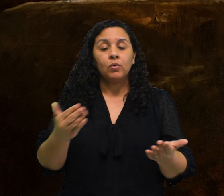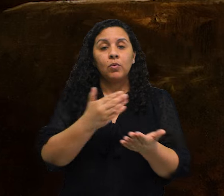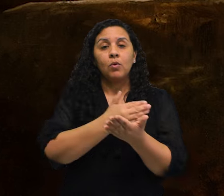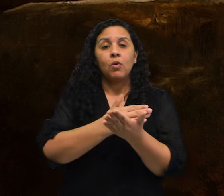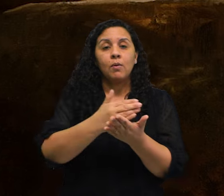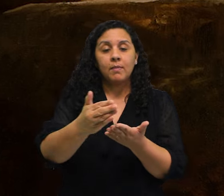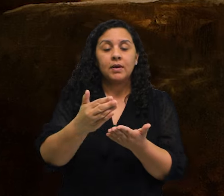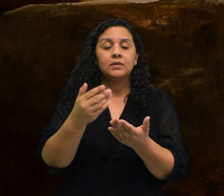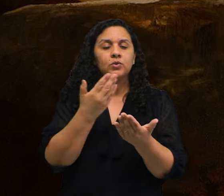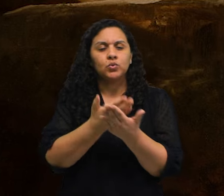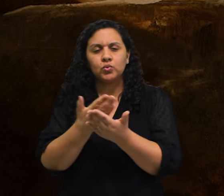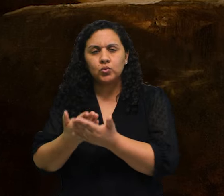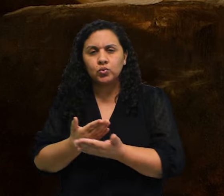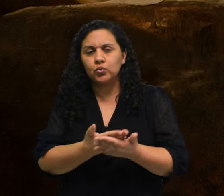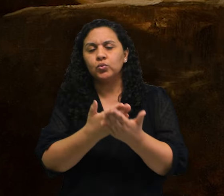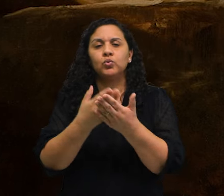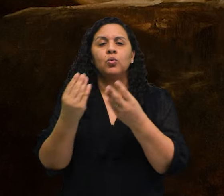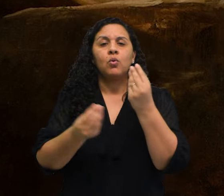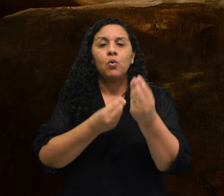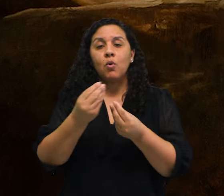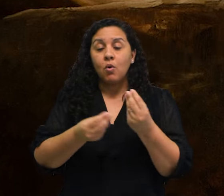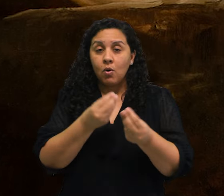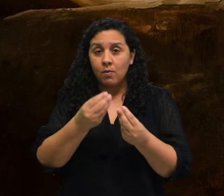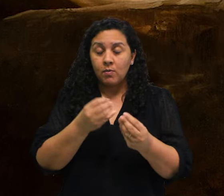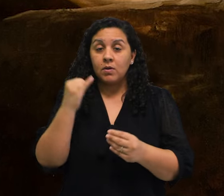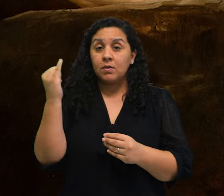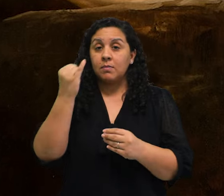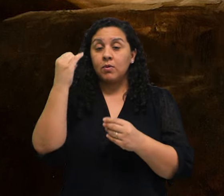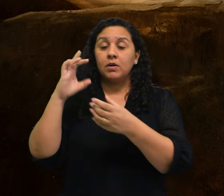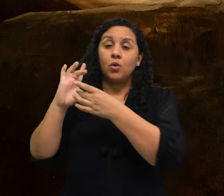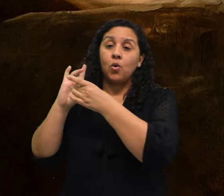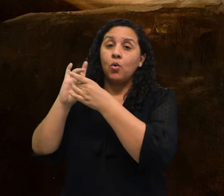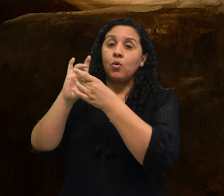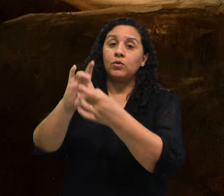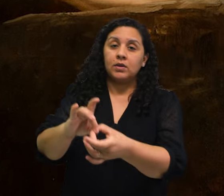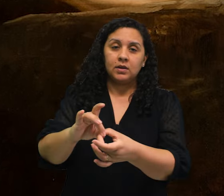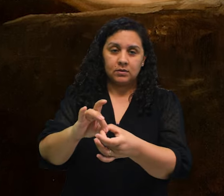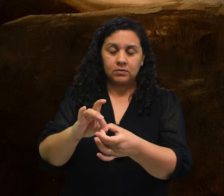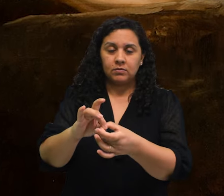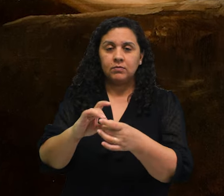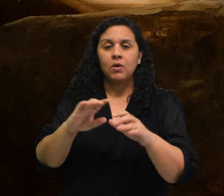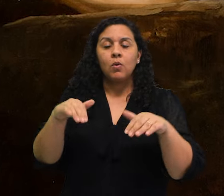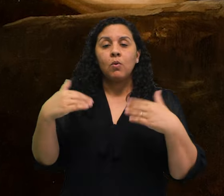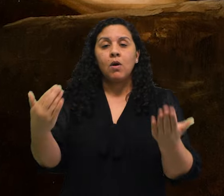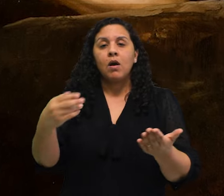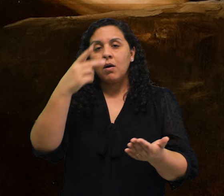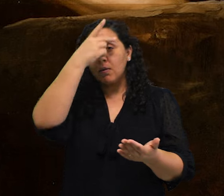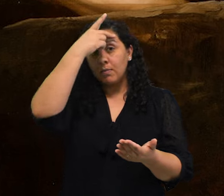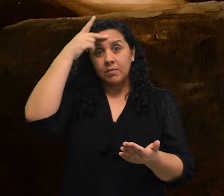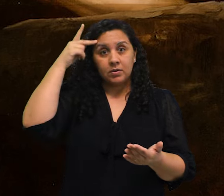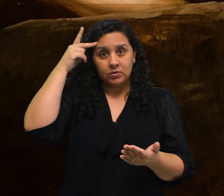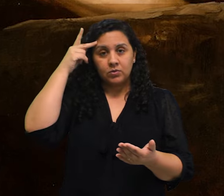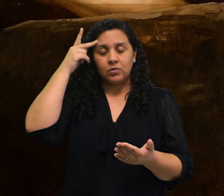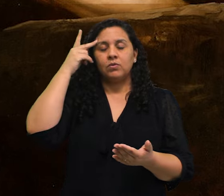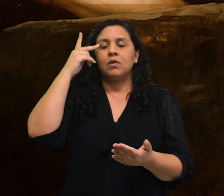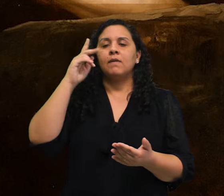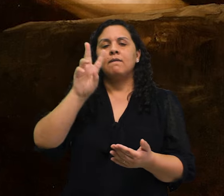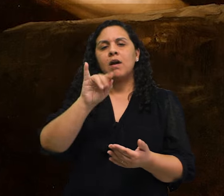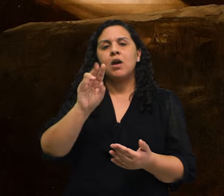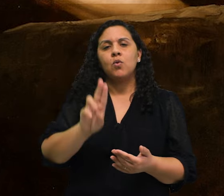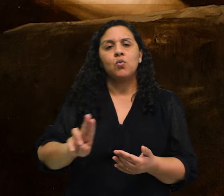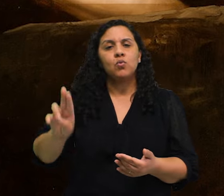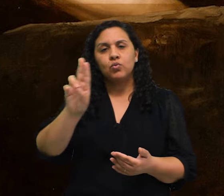Para começar os nossos estudos, é importante contextualizar qual autor a gente vai